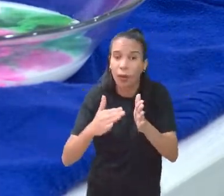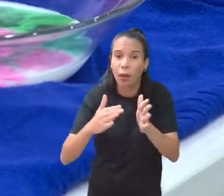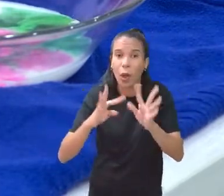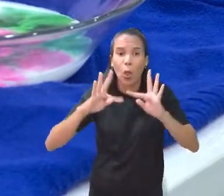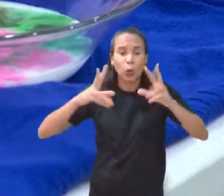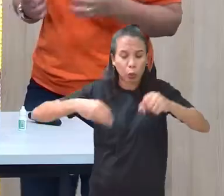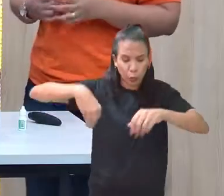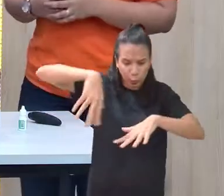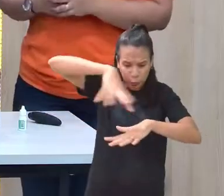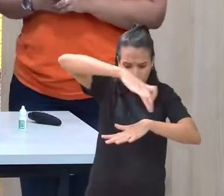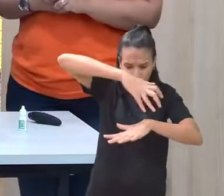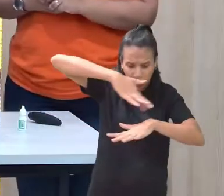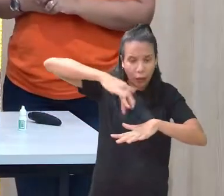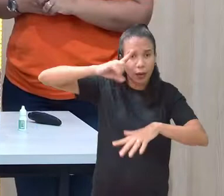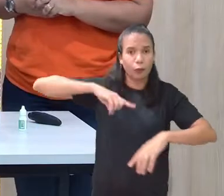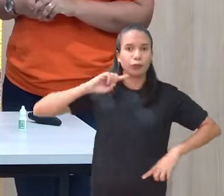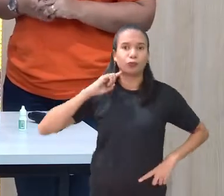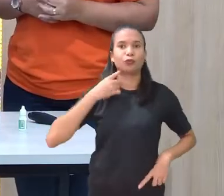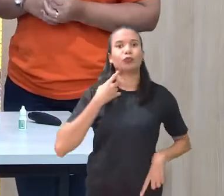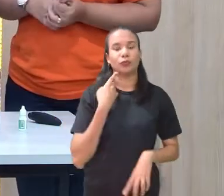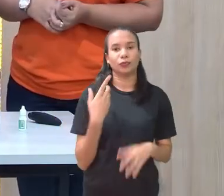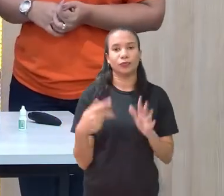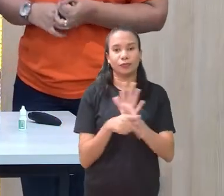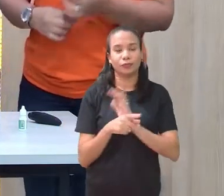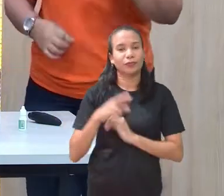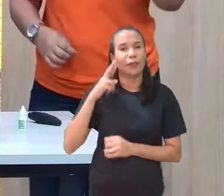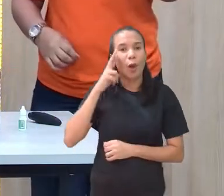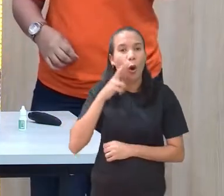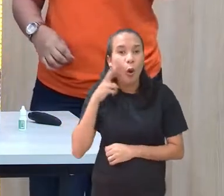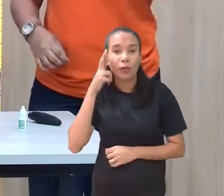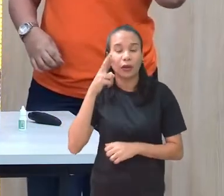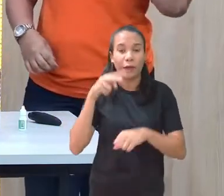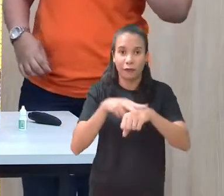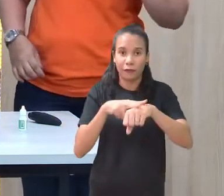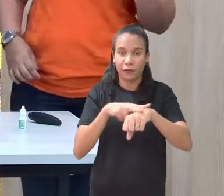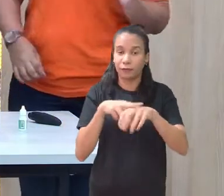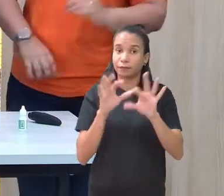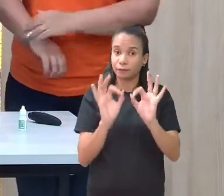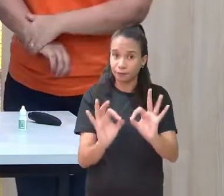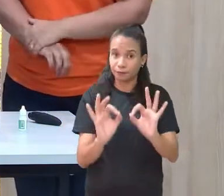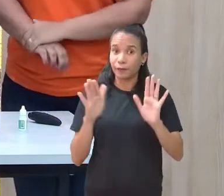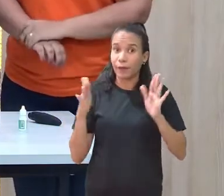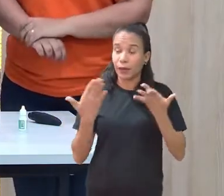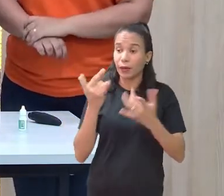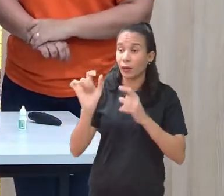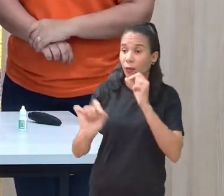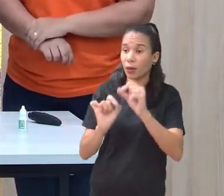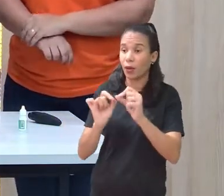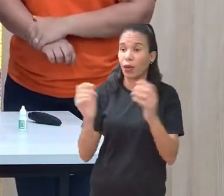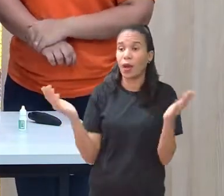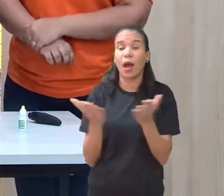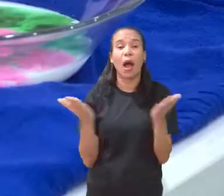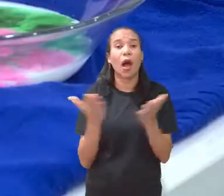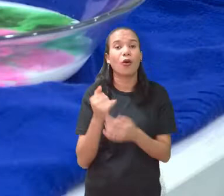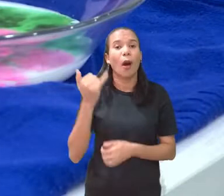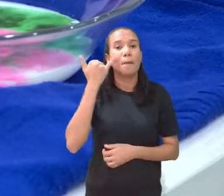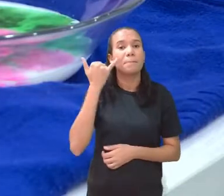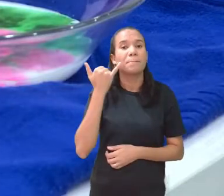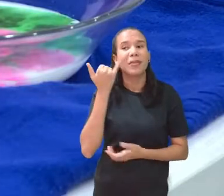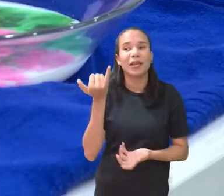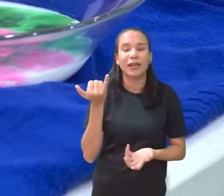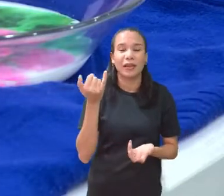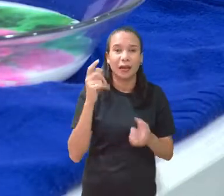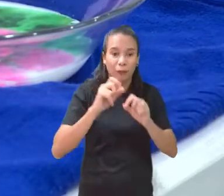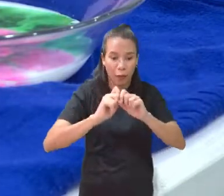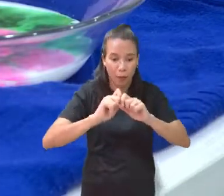Tudo isso aqui, ó, é poluição. Essa parte rosa e essa parte verde, tá certo? Então, vamos lá, Billy. Joga aí